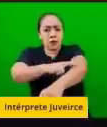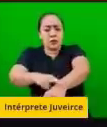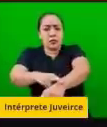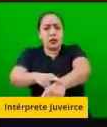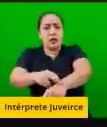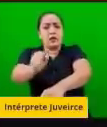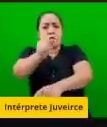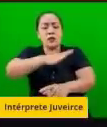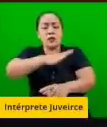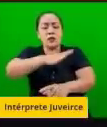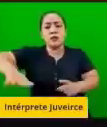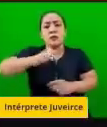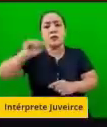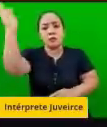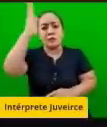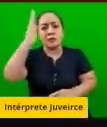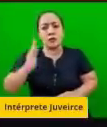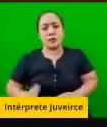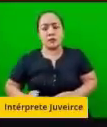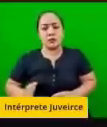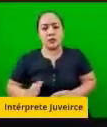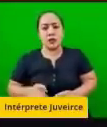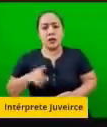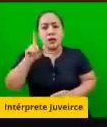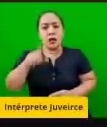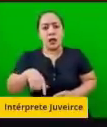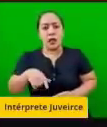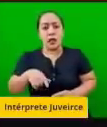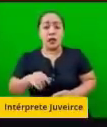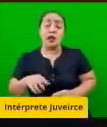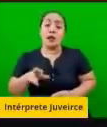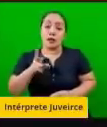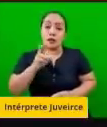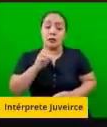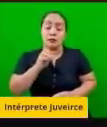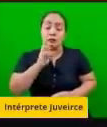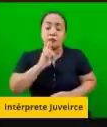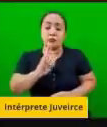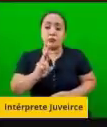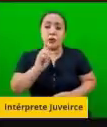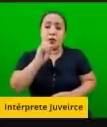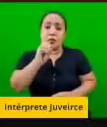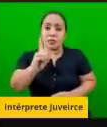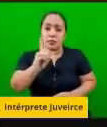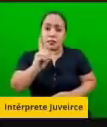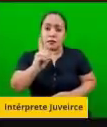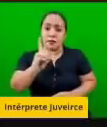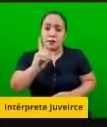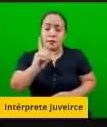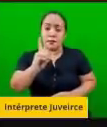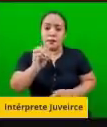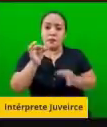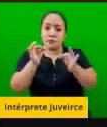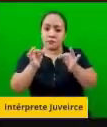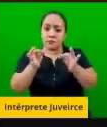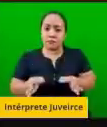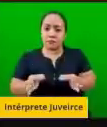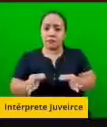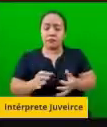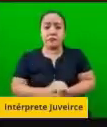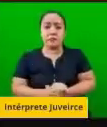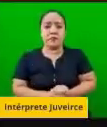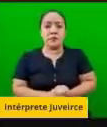o nosso gabarito é a letra D, a ideia de branqueamento racial como forma de progresso